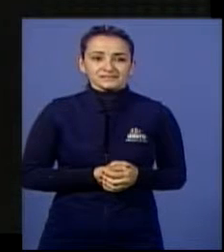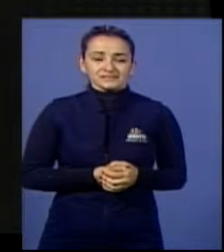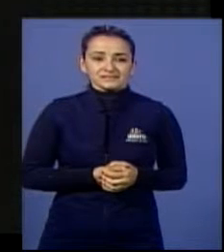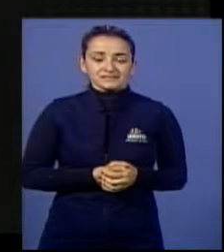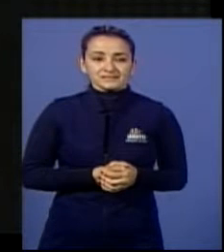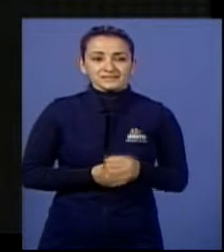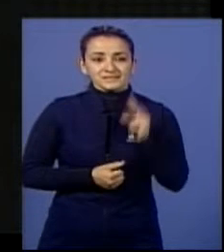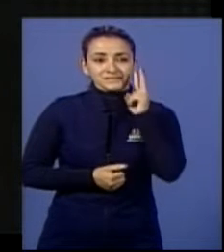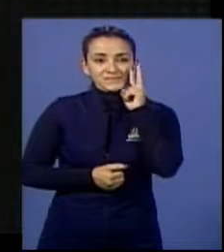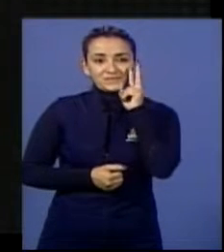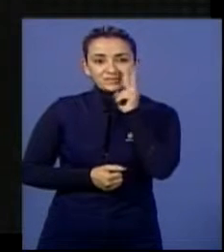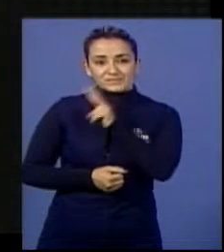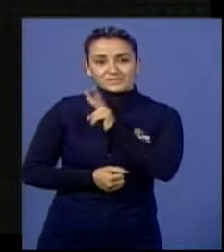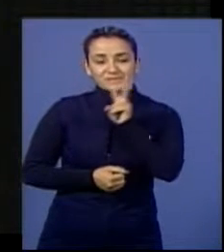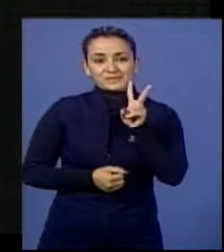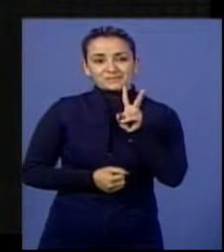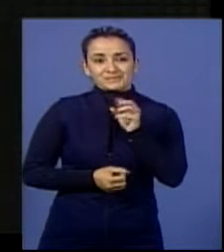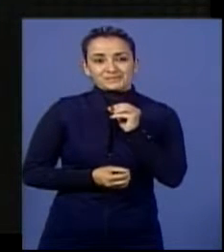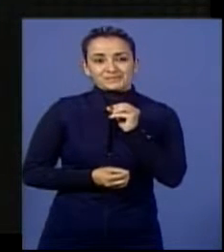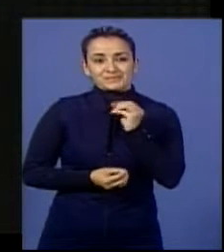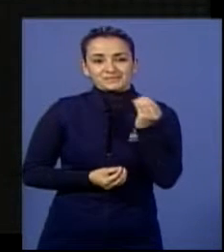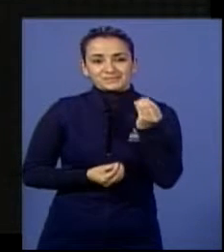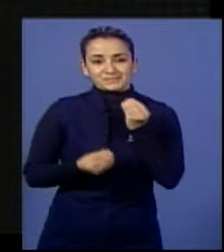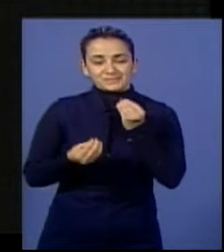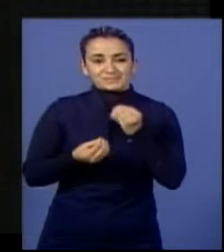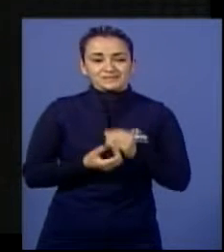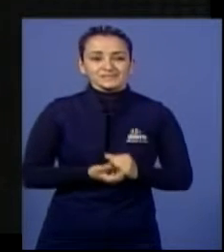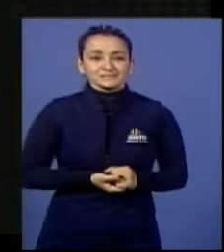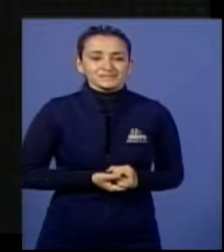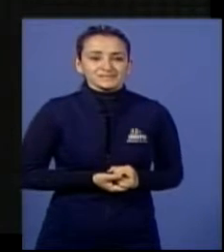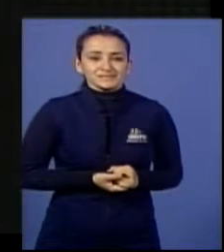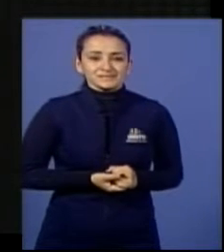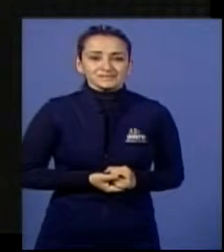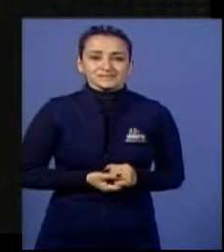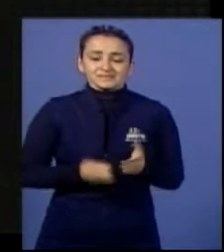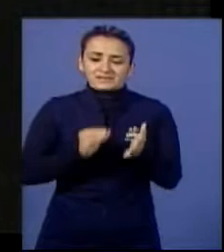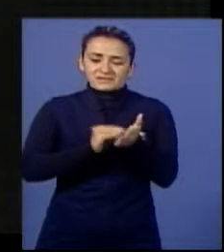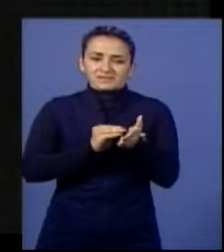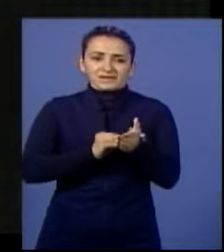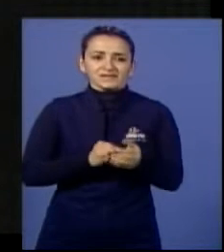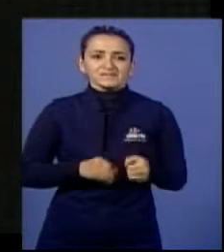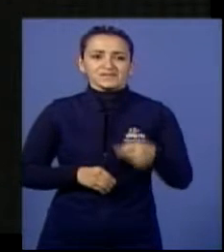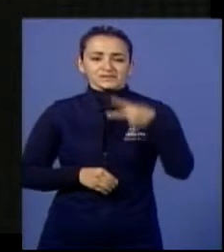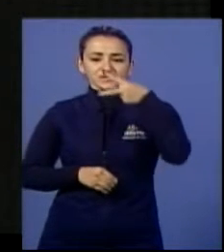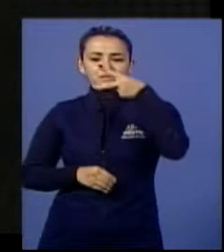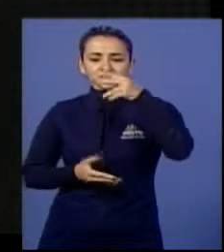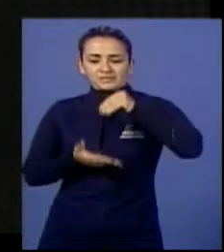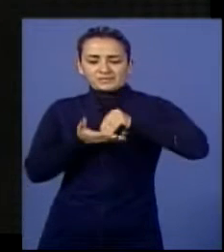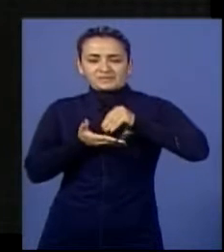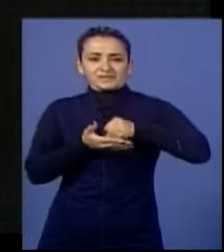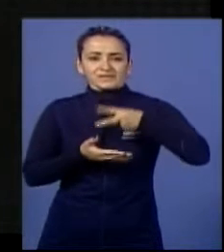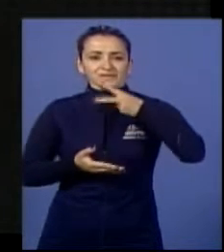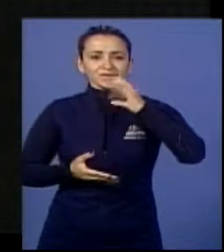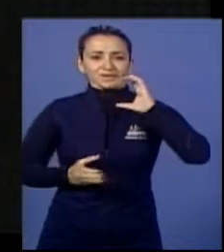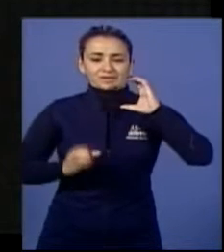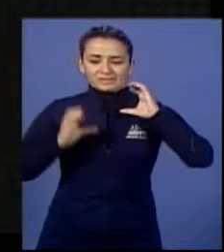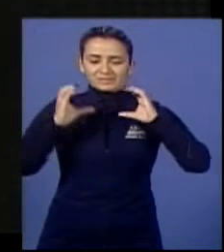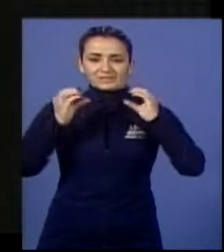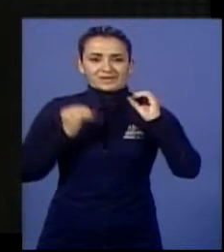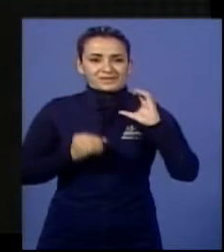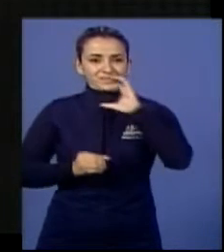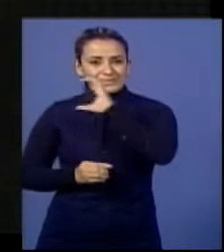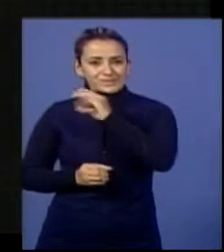essa aqui. Ficaria mais para essa. Só que essa cadeia não tem a dupla entre carbonos. Né? Não tem a dupla entre carbonos, que é uma